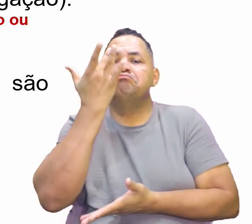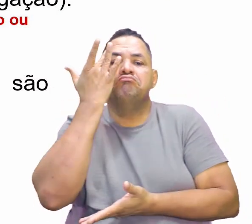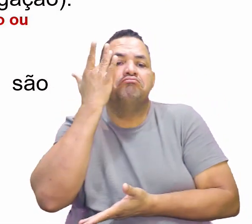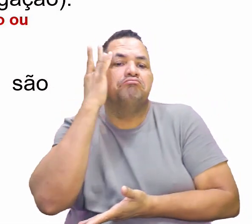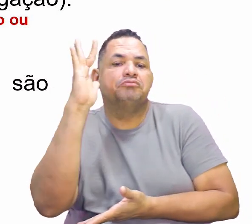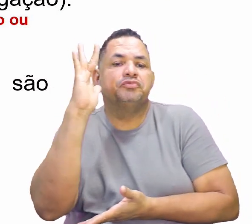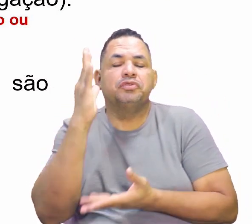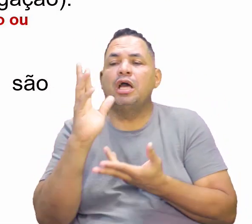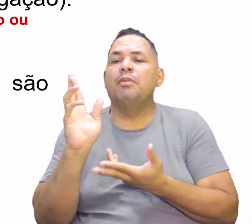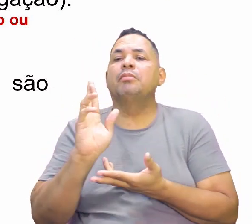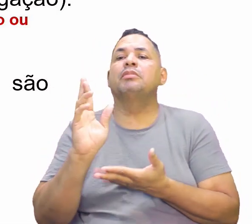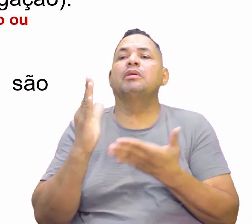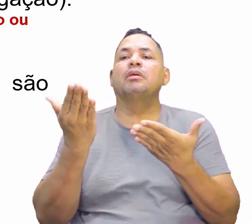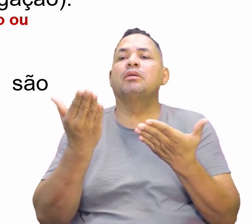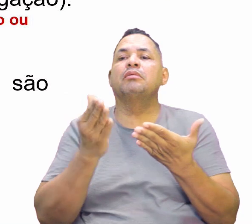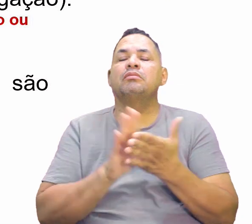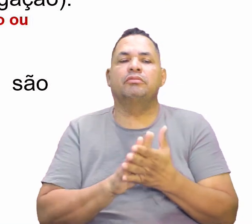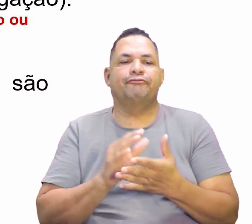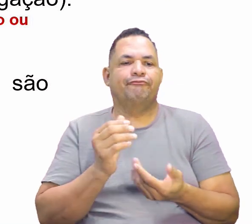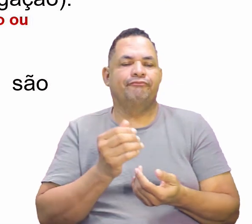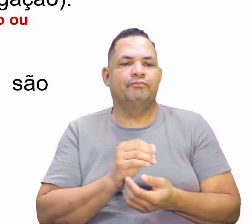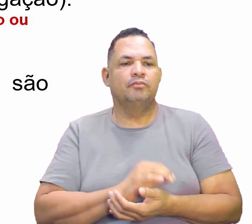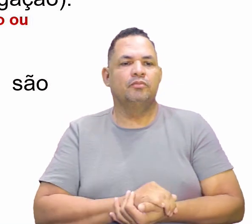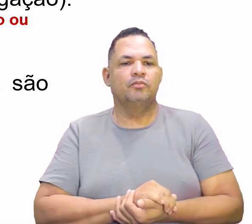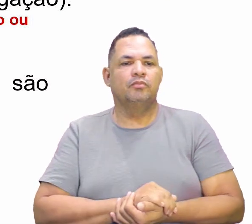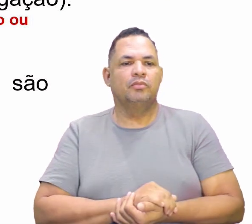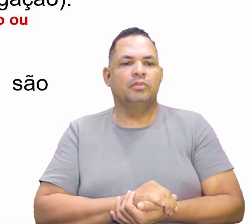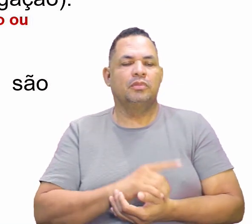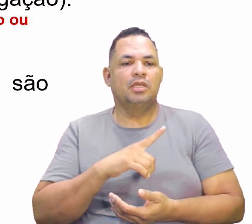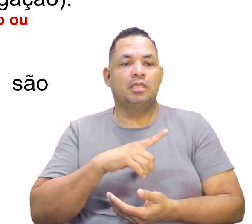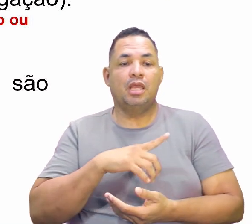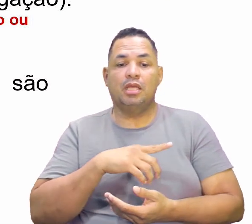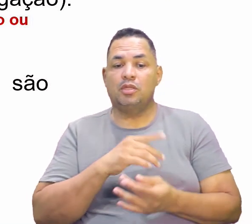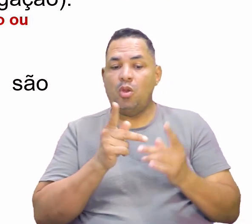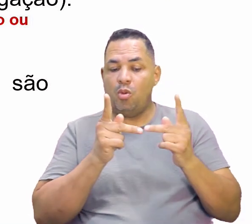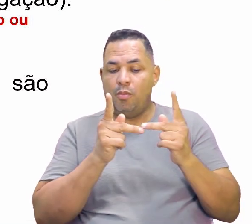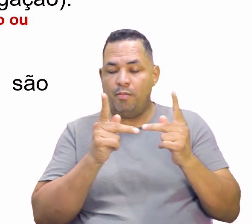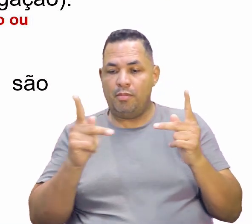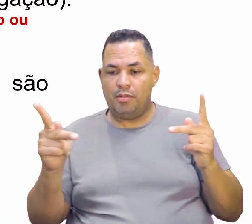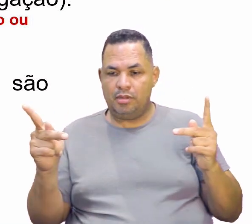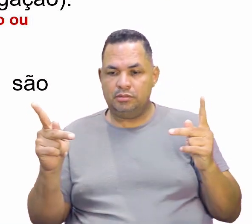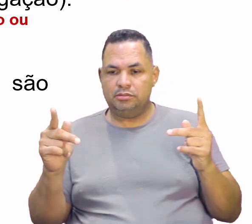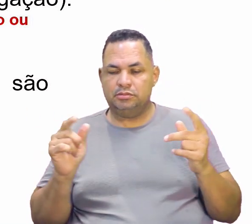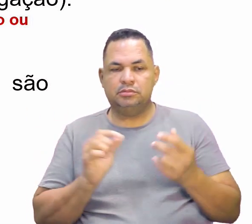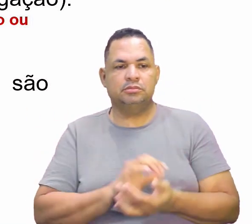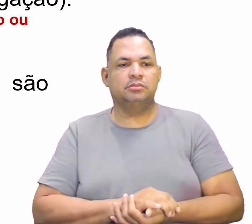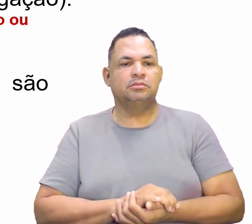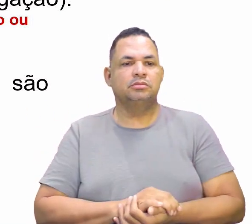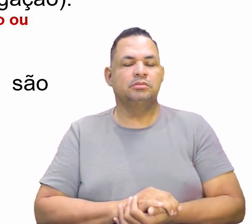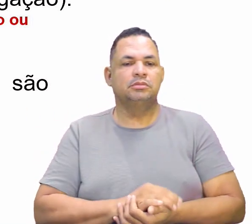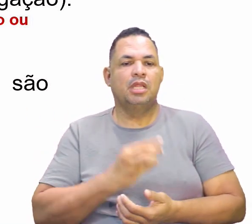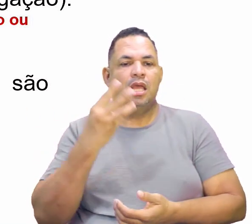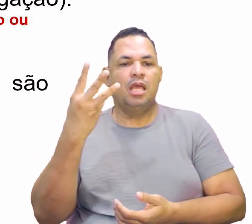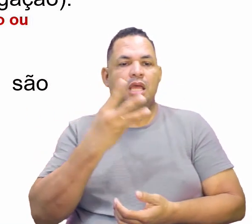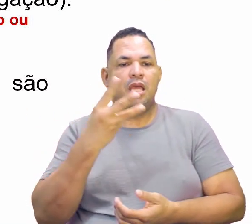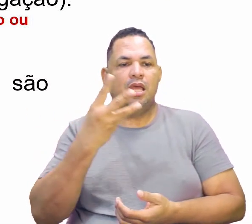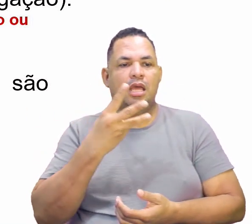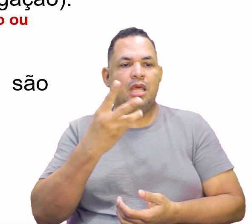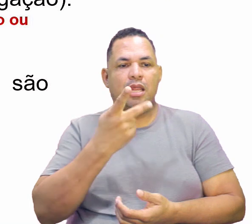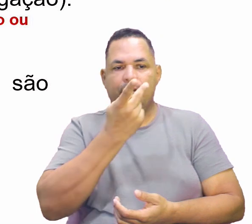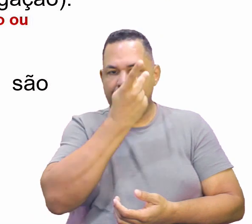para identificar. Lá estará presente somente o predicado. E ela aparece na terceira pessoa